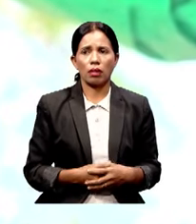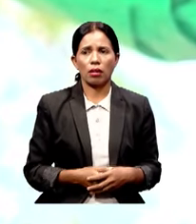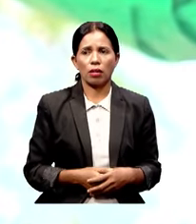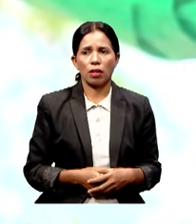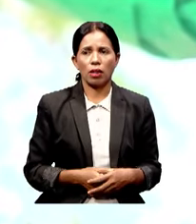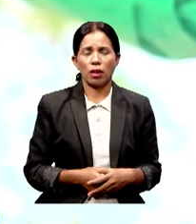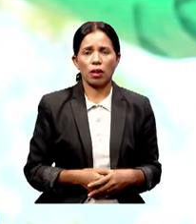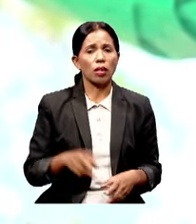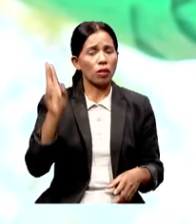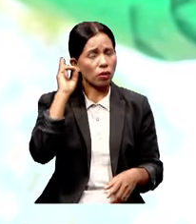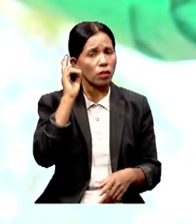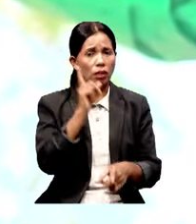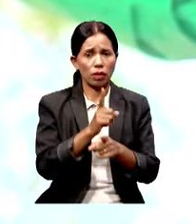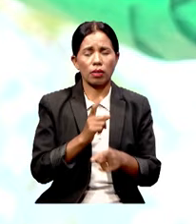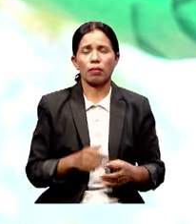Rona Galaev.